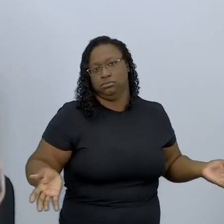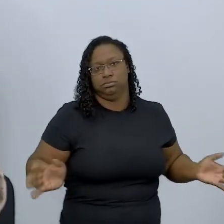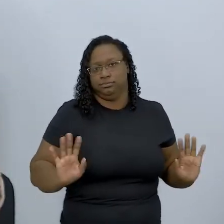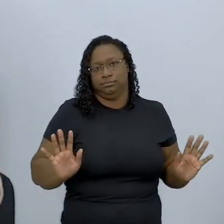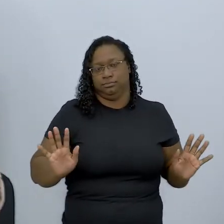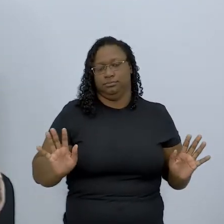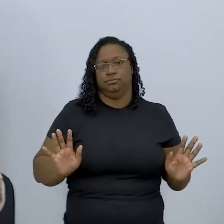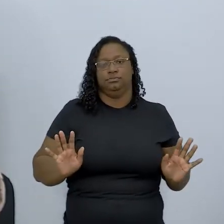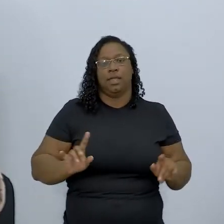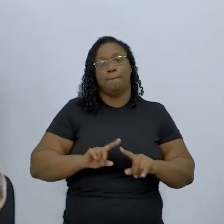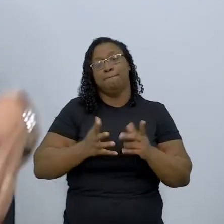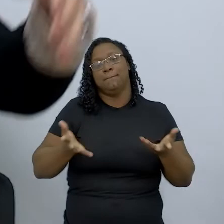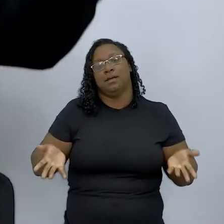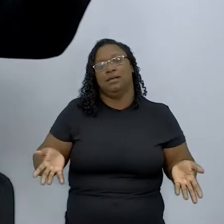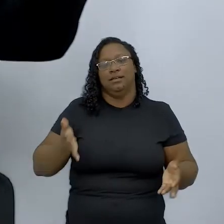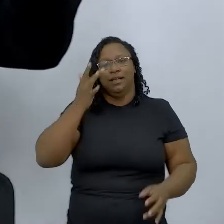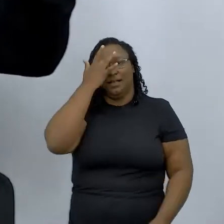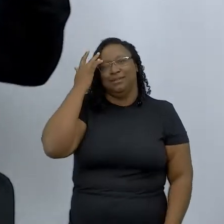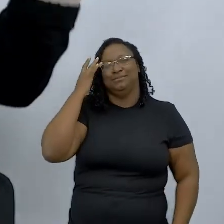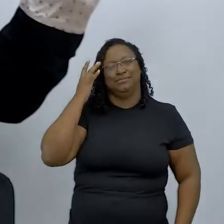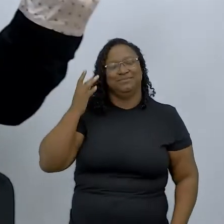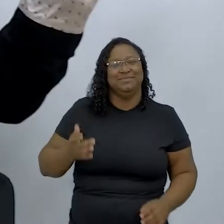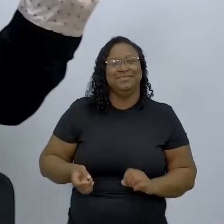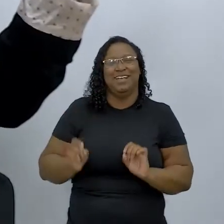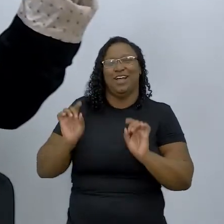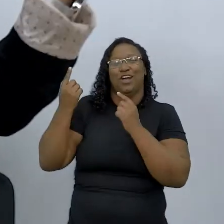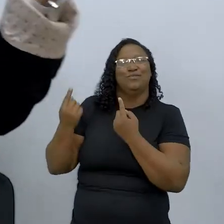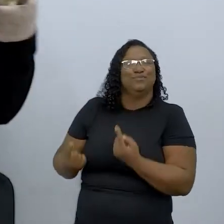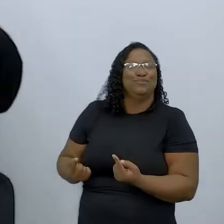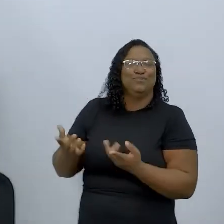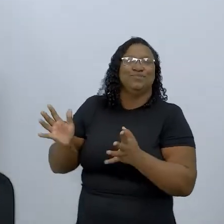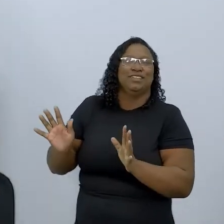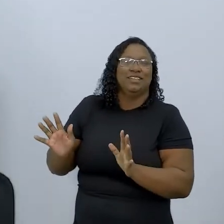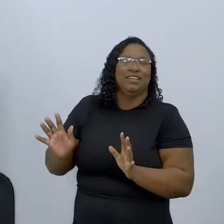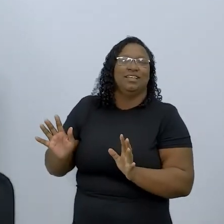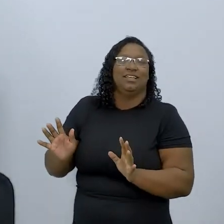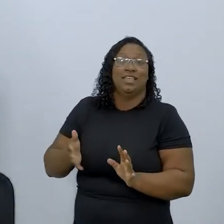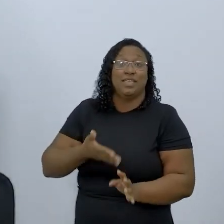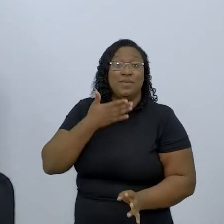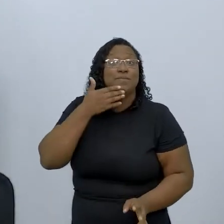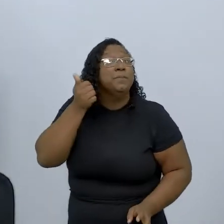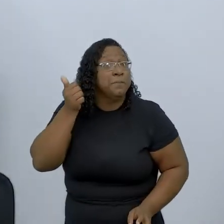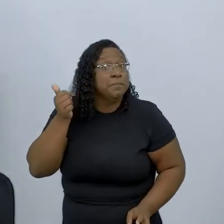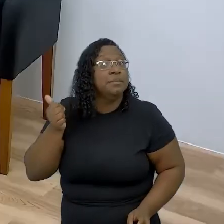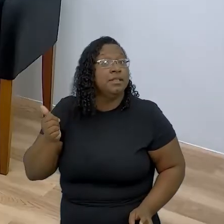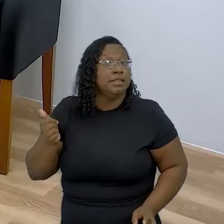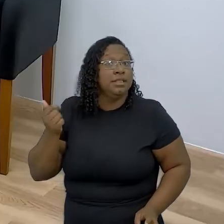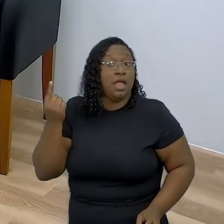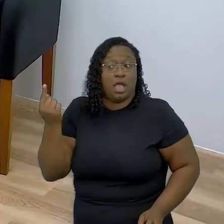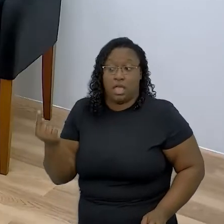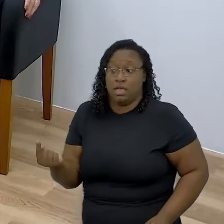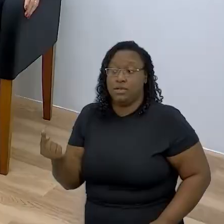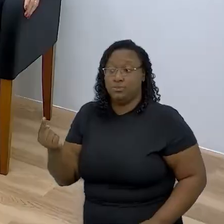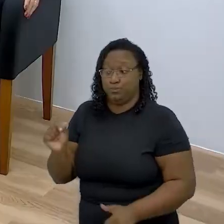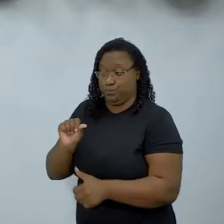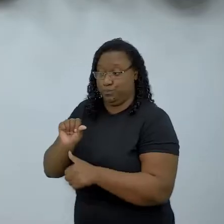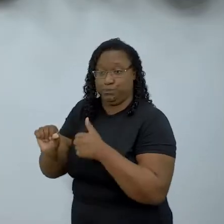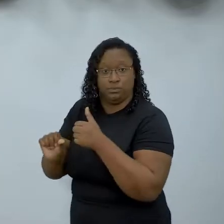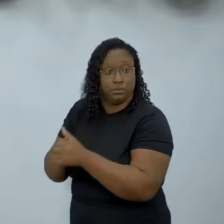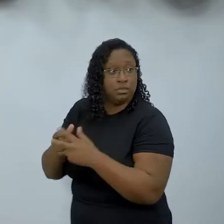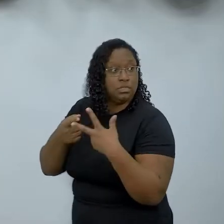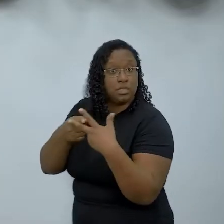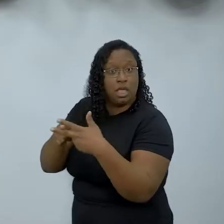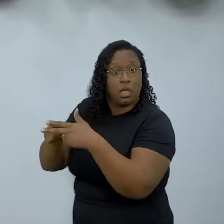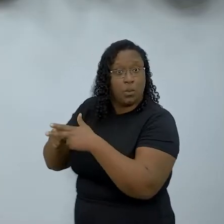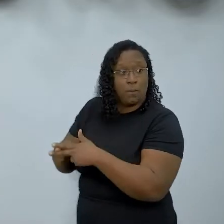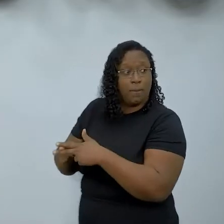vezes, viu, Roberto, o estudo da etiqueta é mais vantajoso do que o preço, do que o preço naquele momento. Sim,